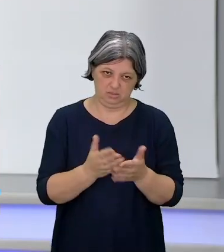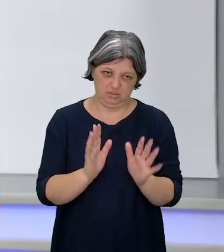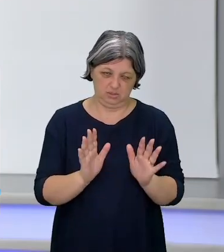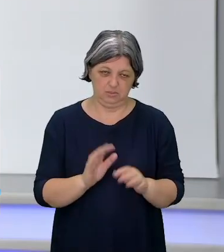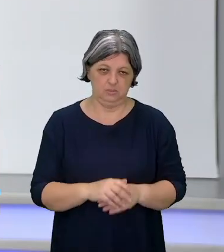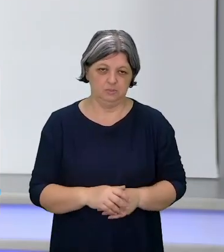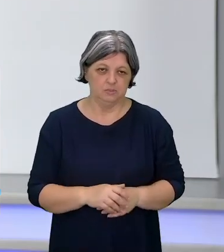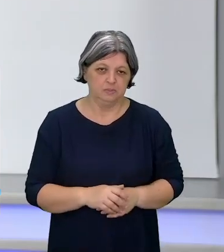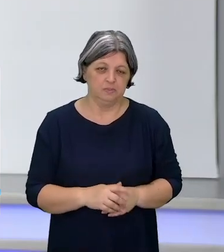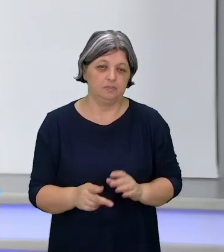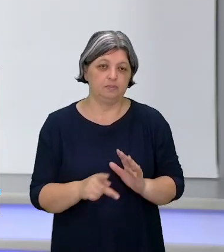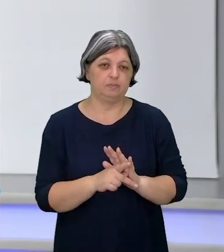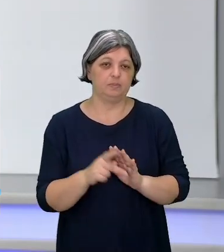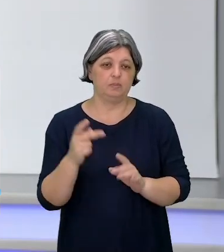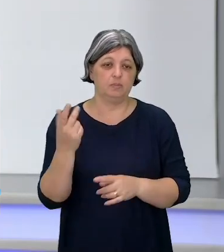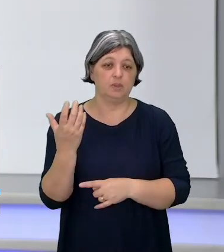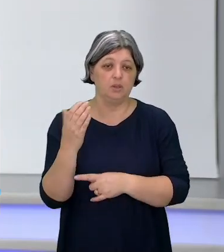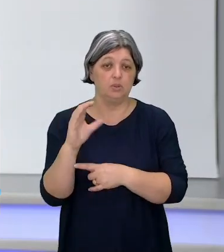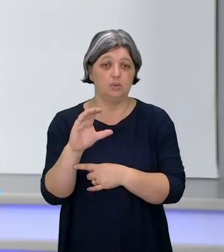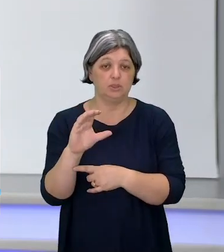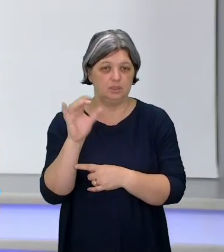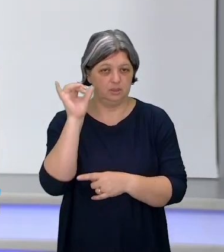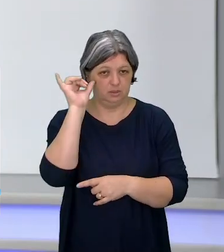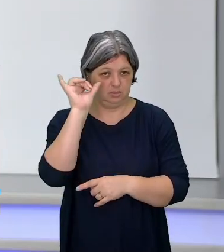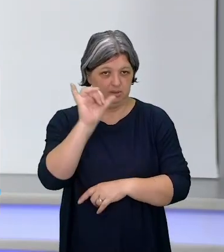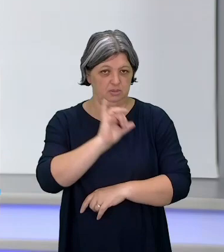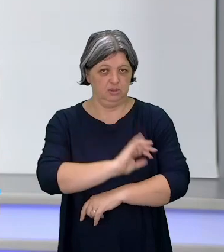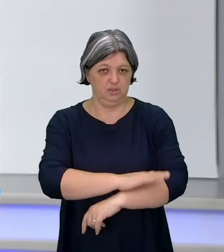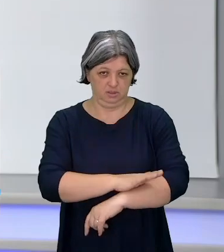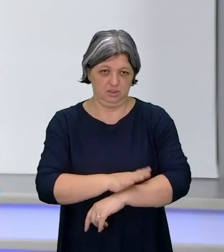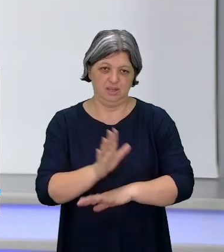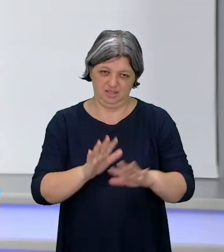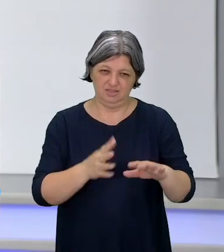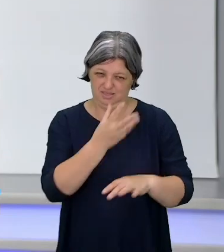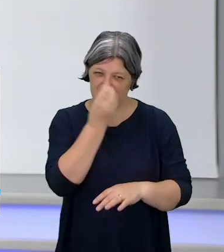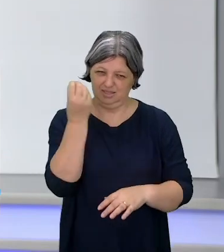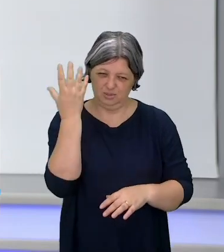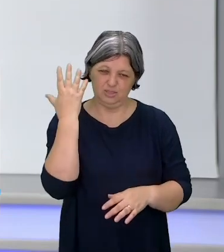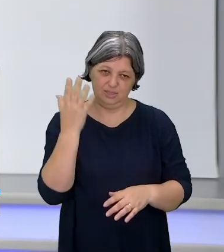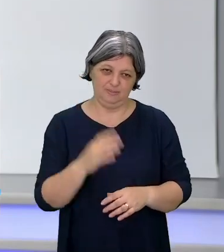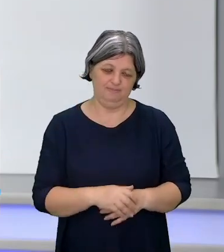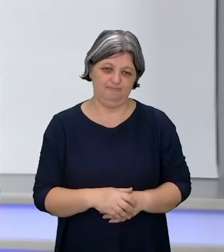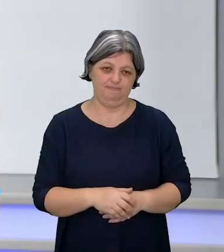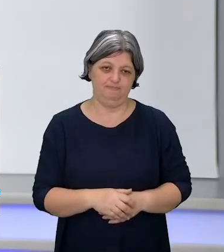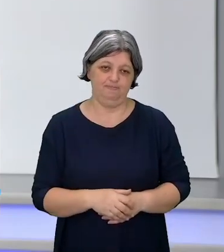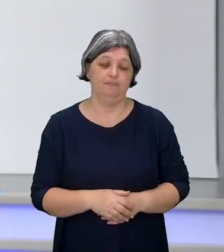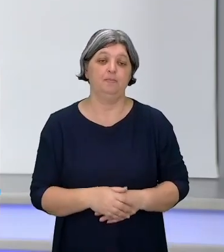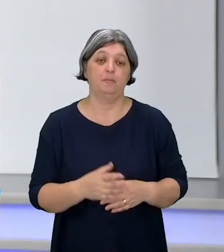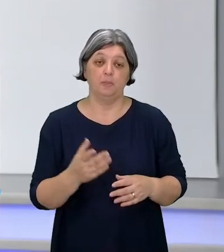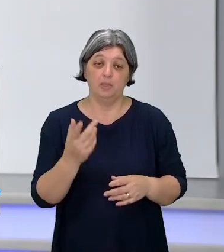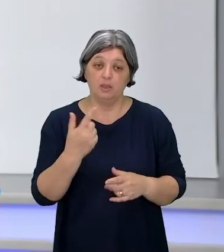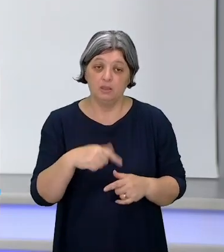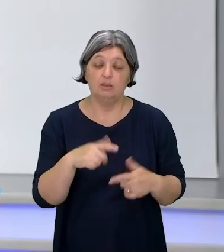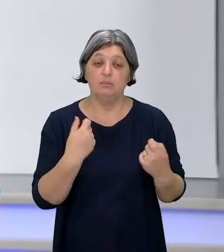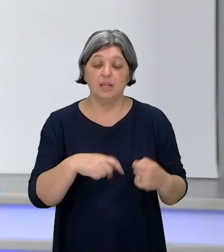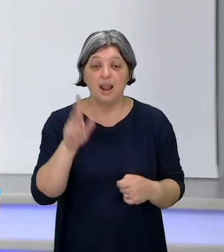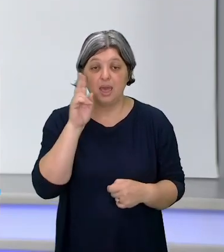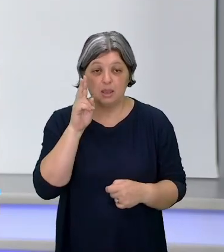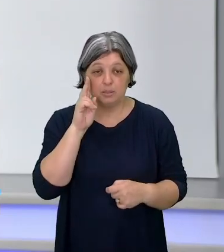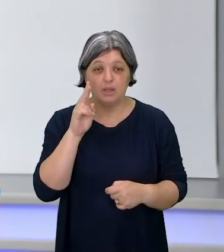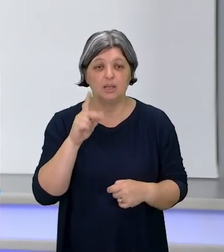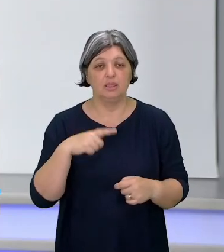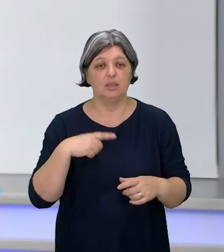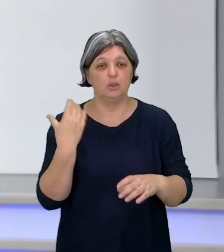é do canal antirracista, porque senão eu esqueço. Porque às vezes eu sou essa pessoa. Então, não esqueçam que a gente tem o canal